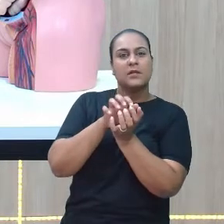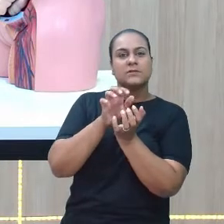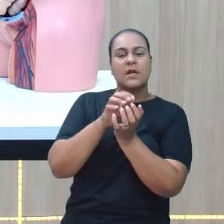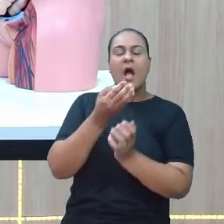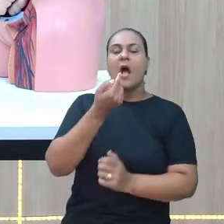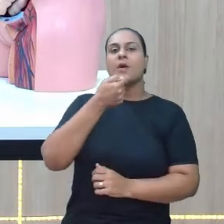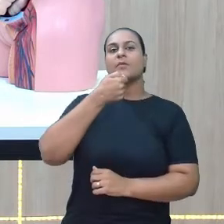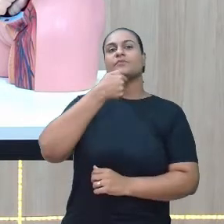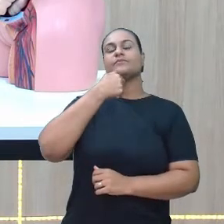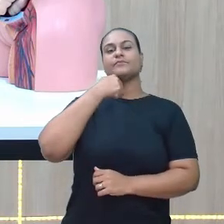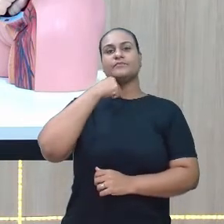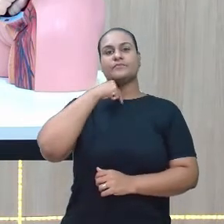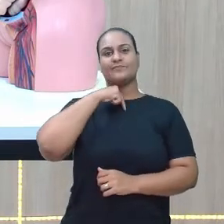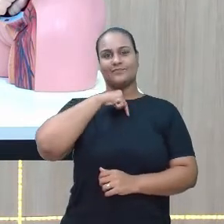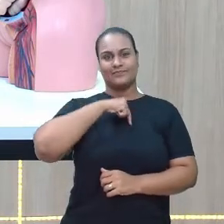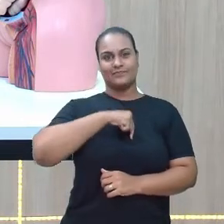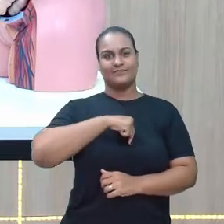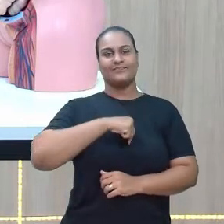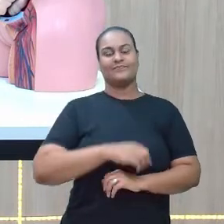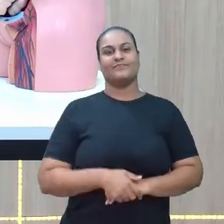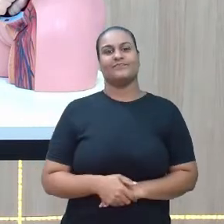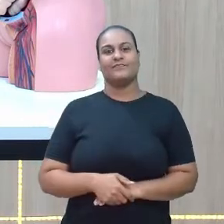o alimento.